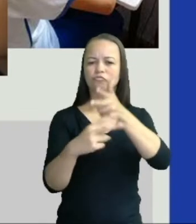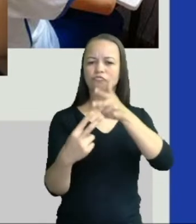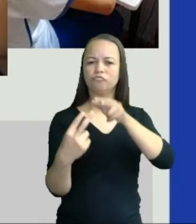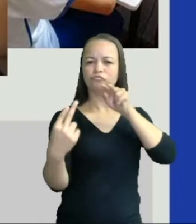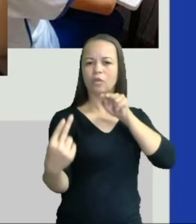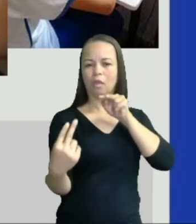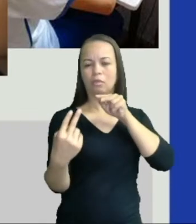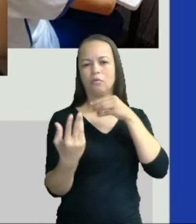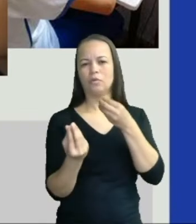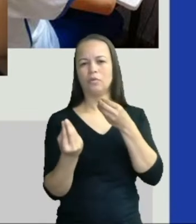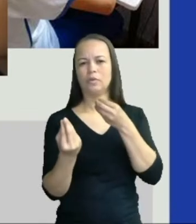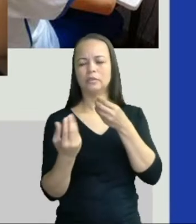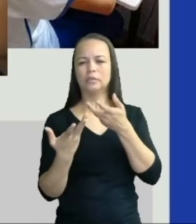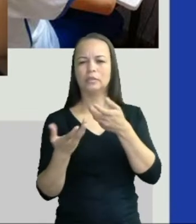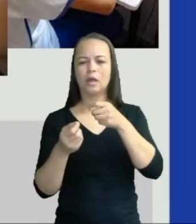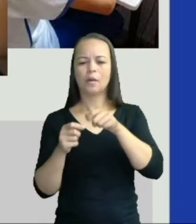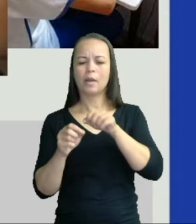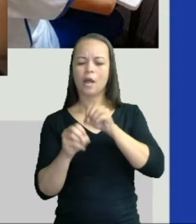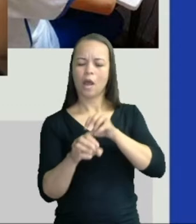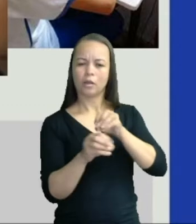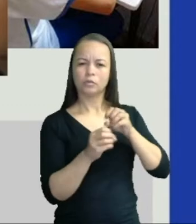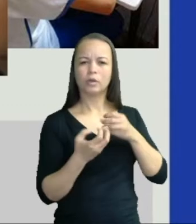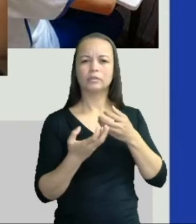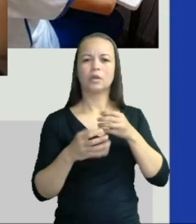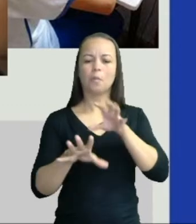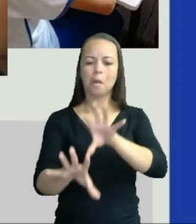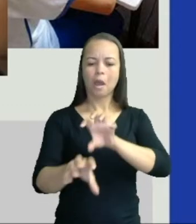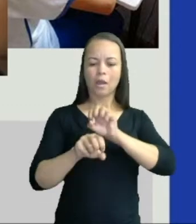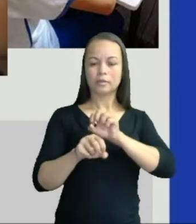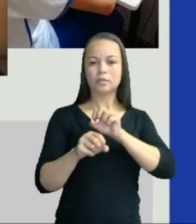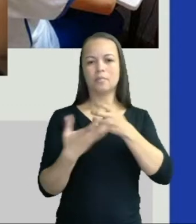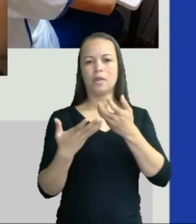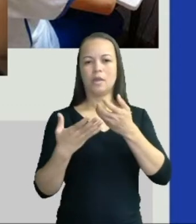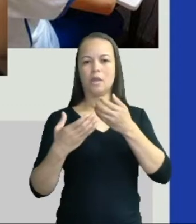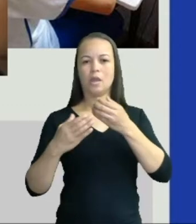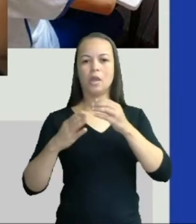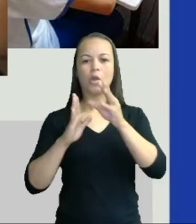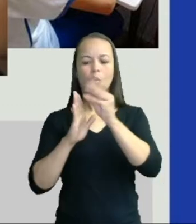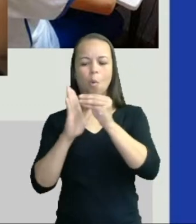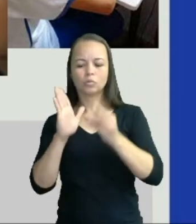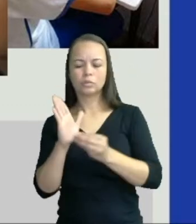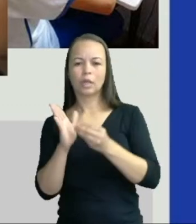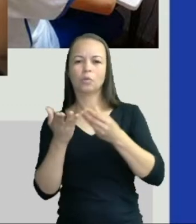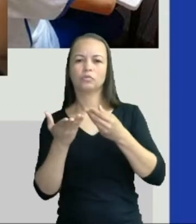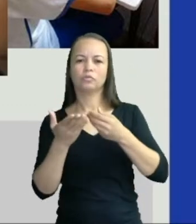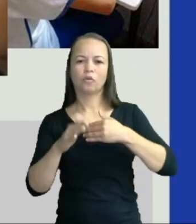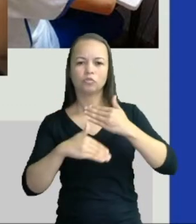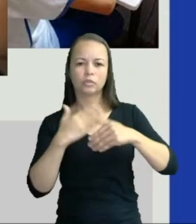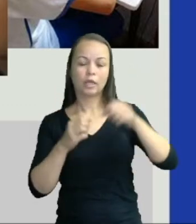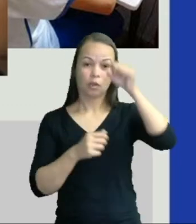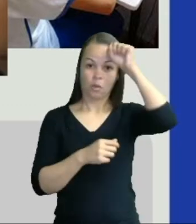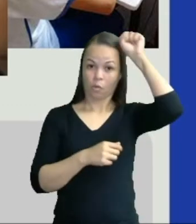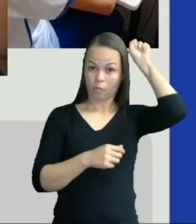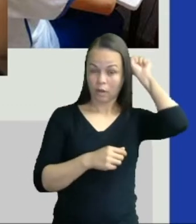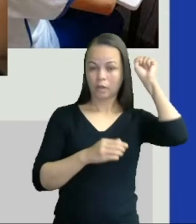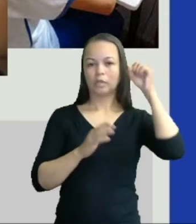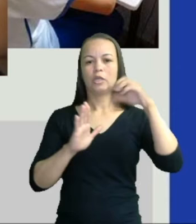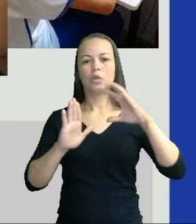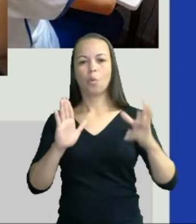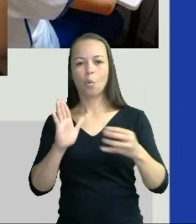educação. A tecnologia alterou os métodos de aprender e ensinar. Embora ainda existam as